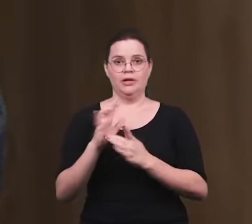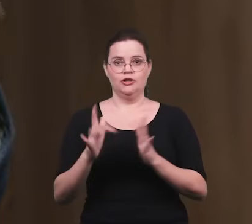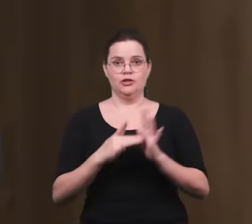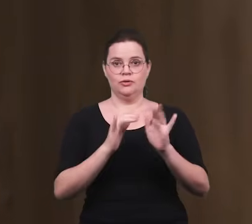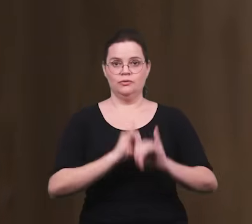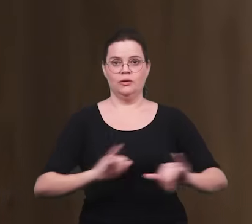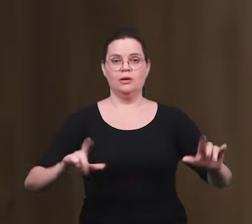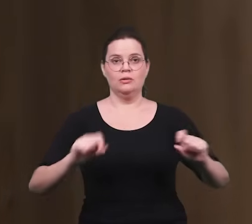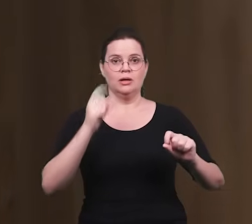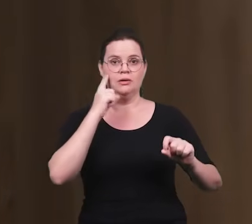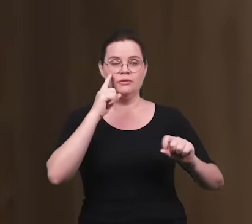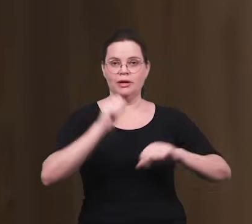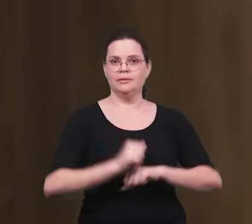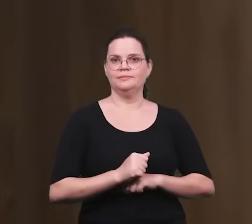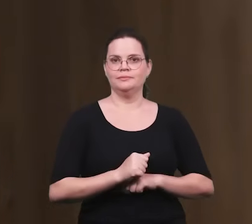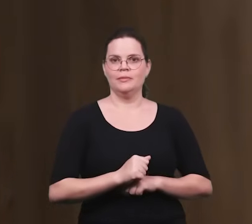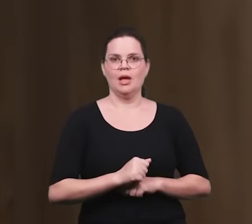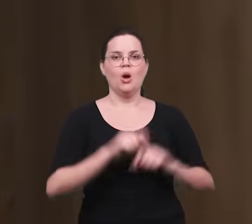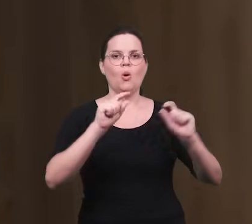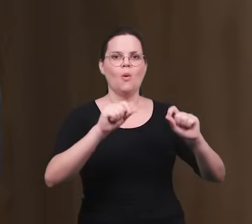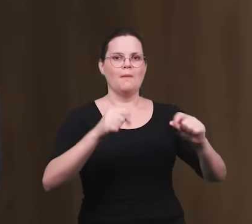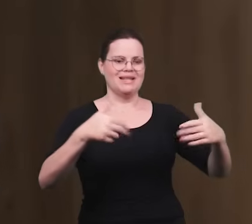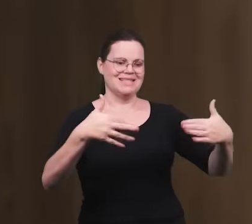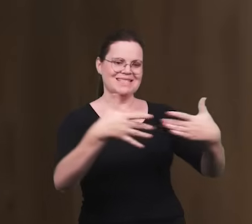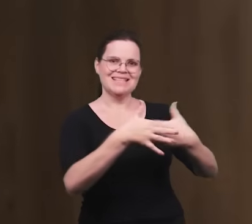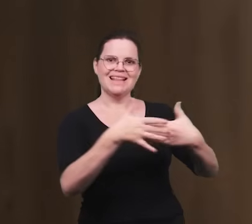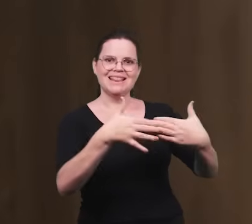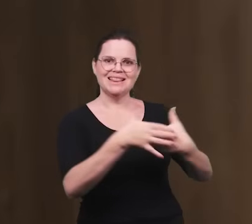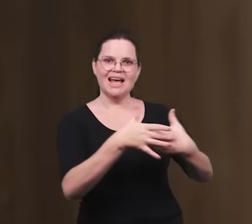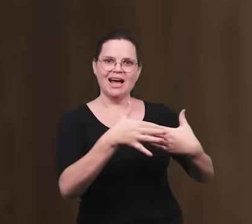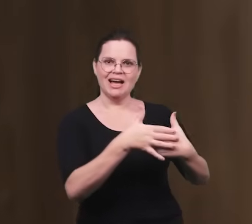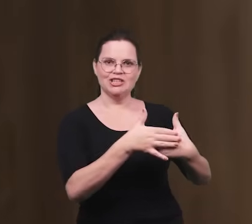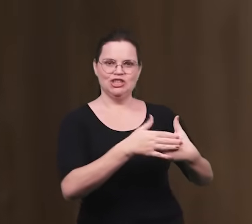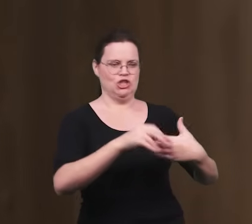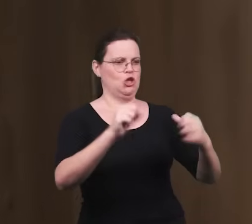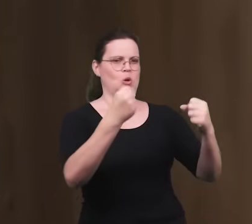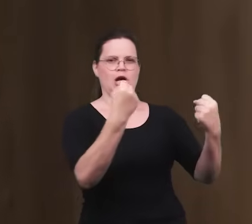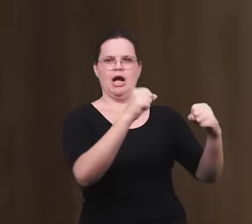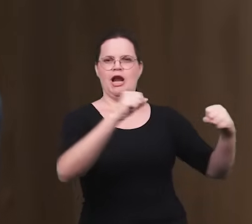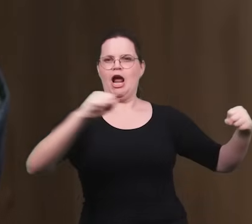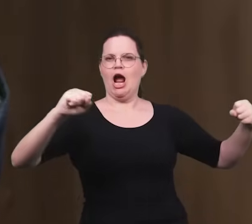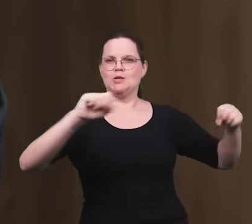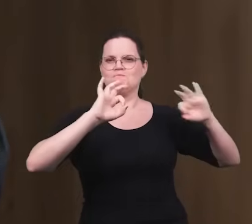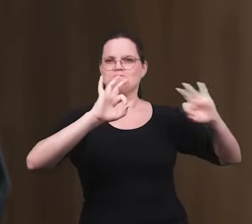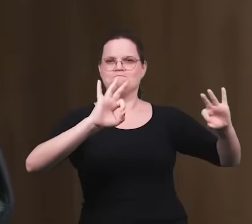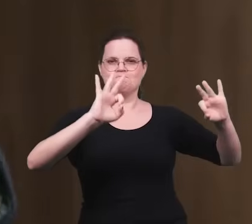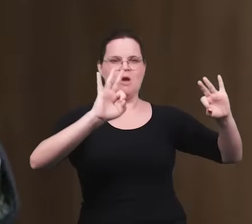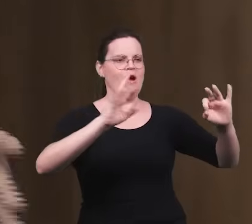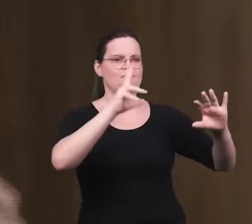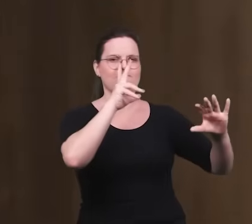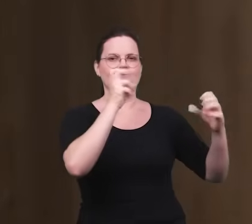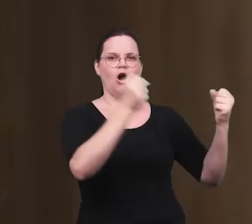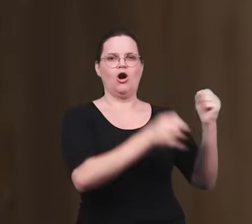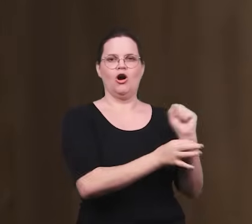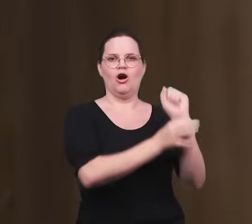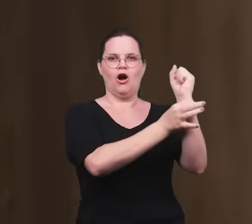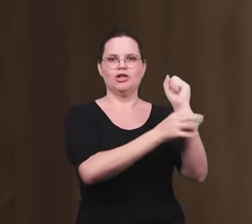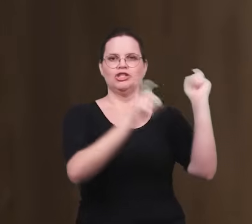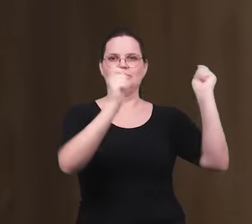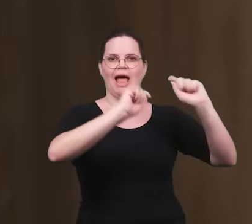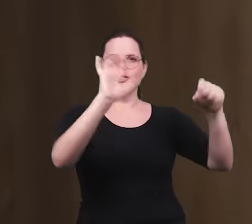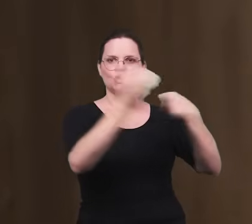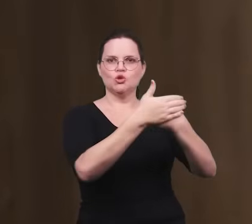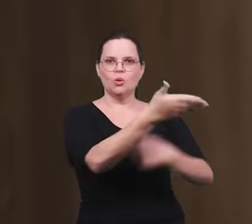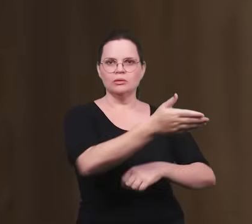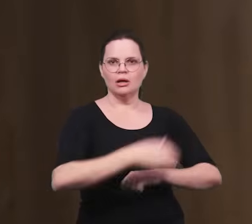uma cidade edificada sobre o monte. Ninguém toma uma candeia e põe debaixo da cama, debaixo do alqueire, a cobre com um vaso, mas a põe